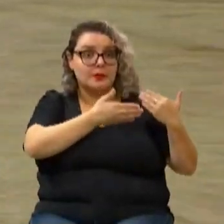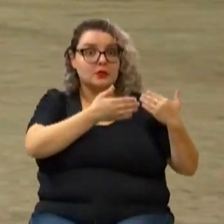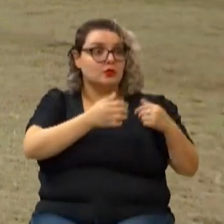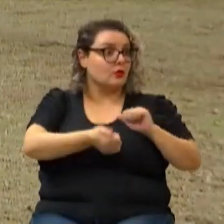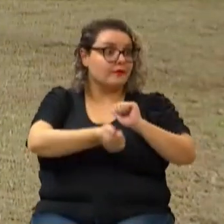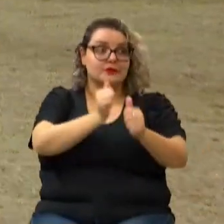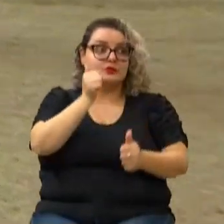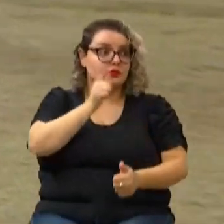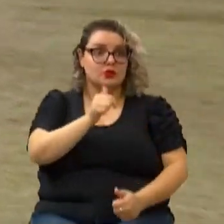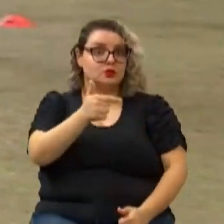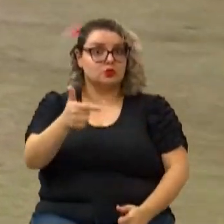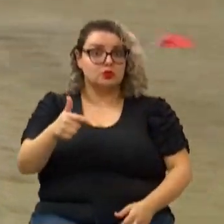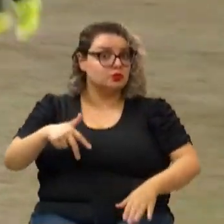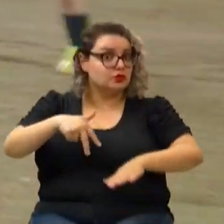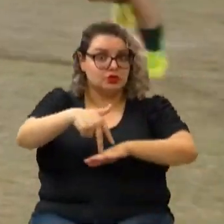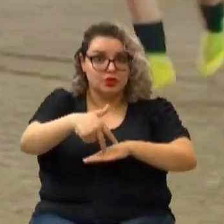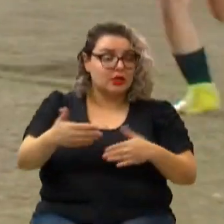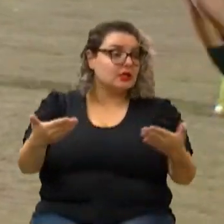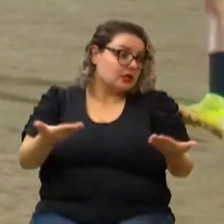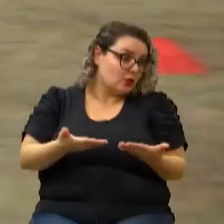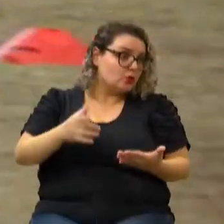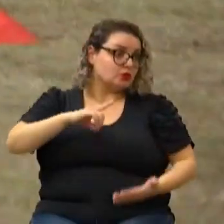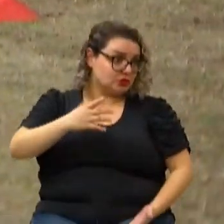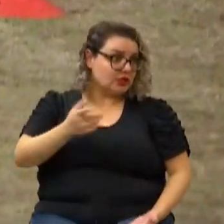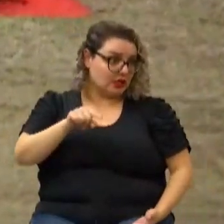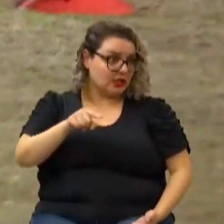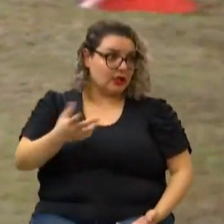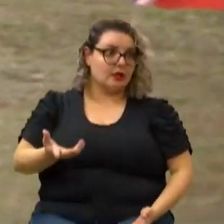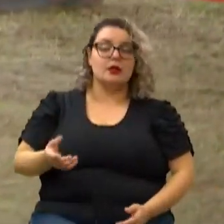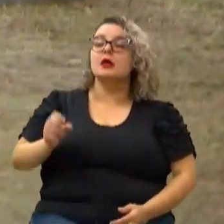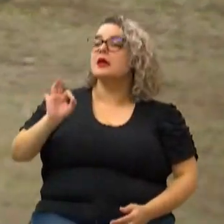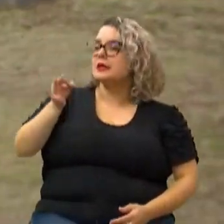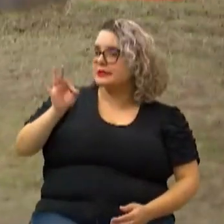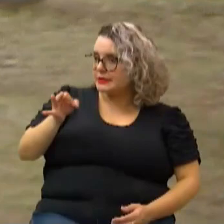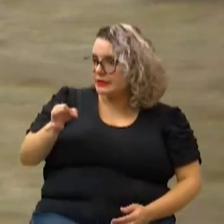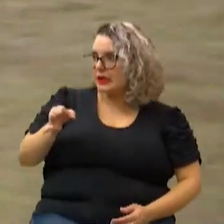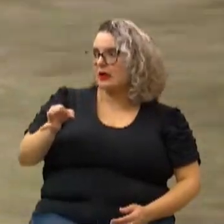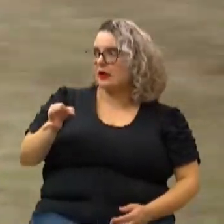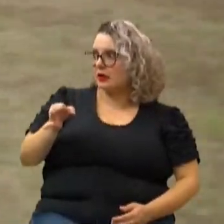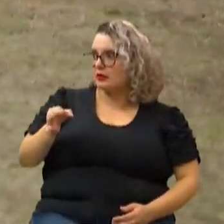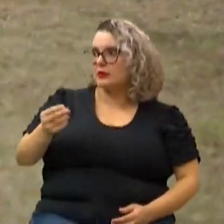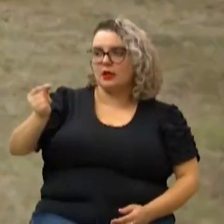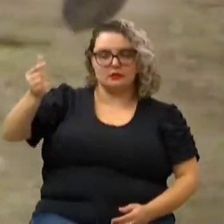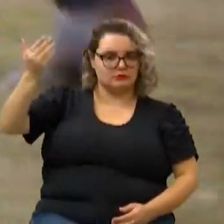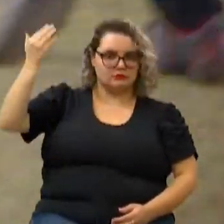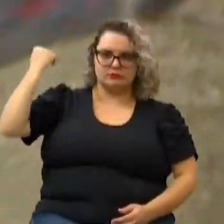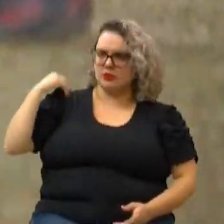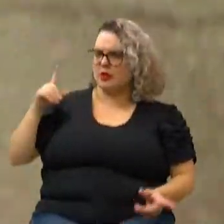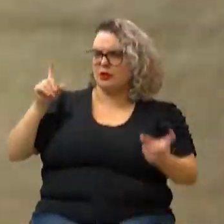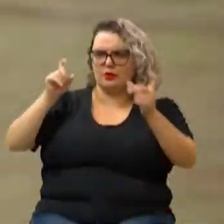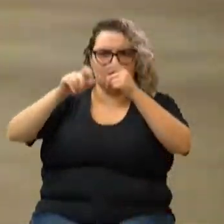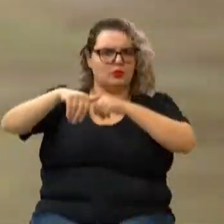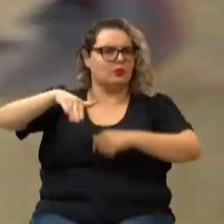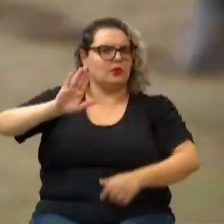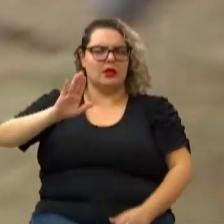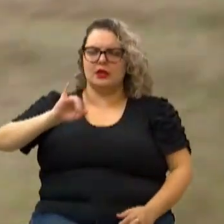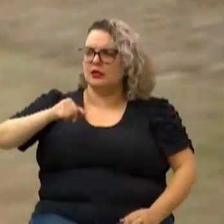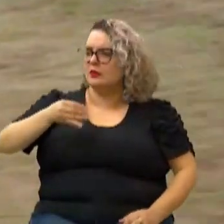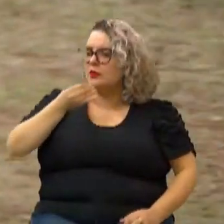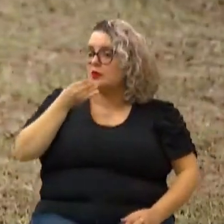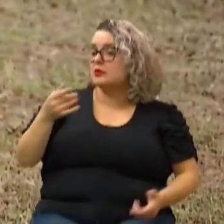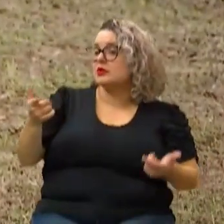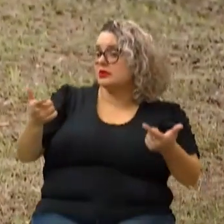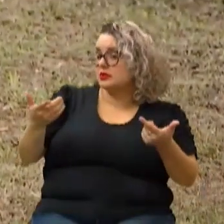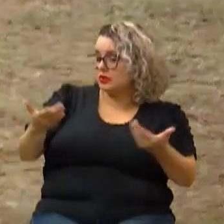numa época que o futebol feminino não tinha assim, o espaço que tem hoje, né? Exatamente, naquela época era muito difícil ter